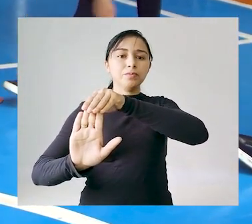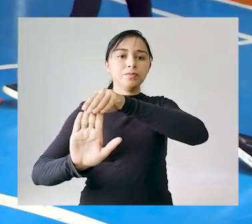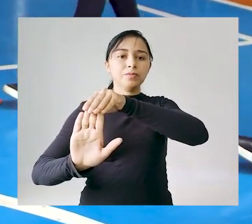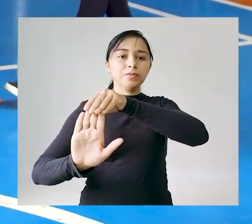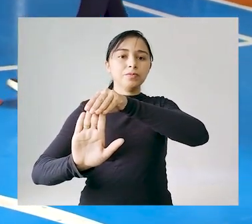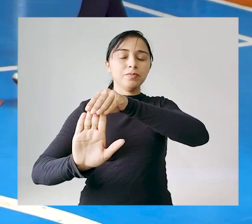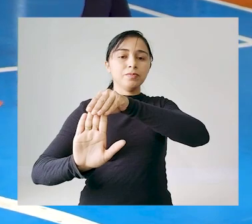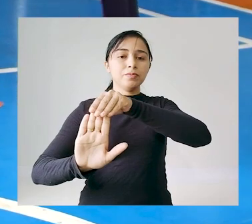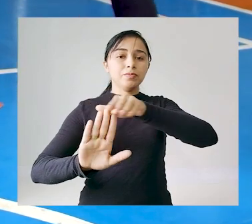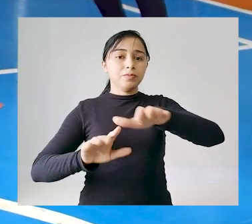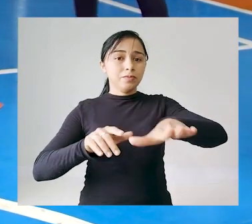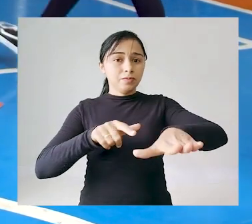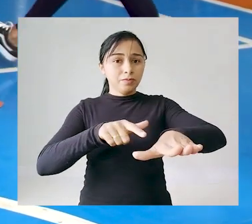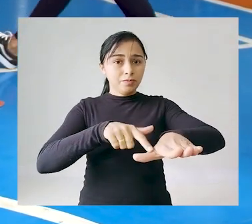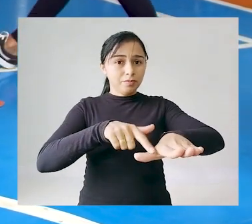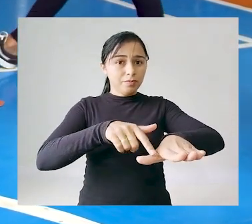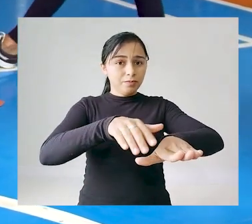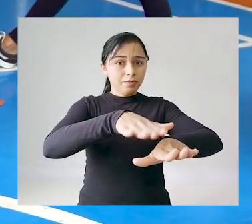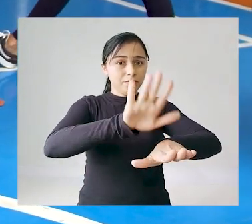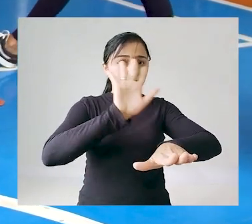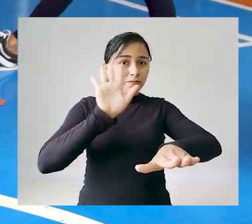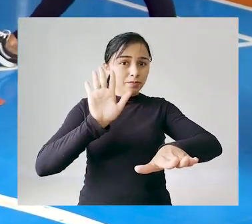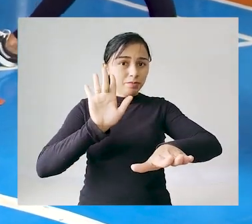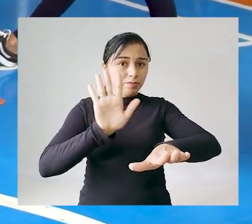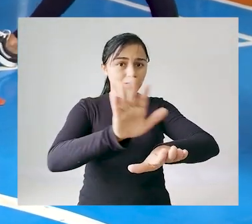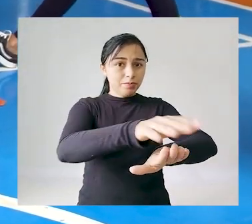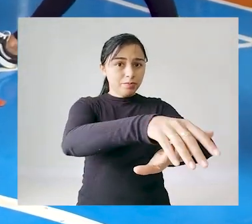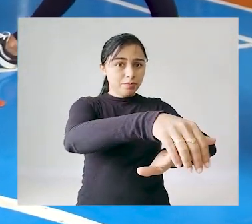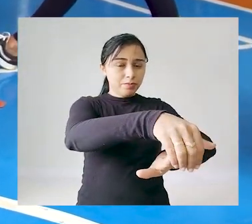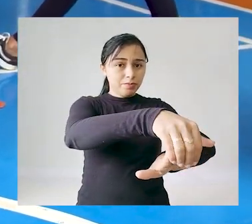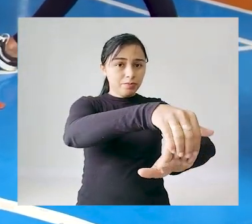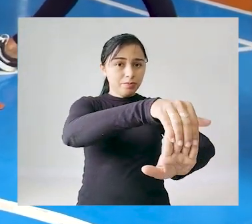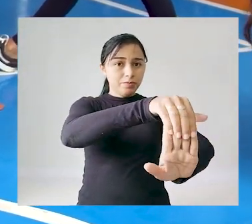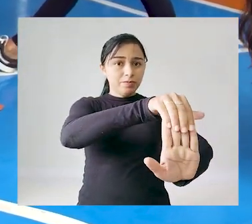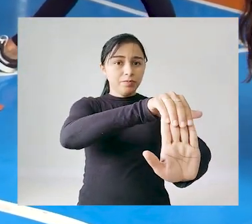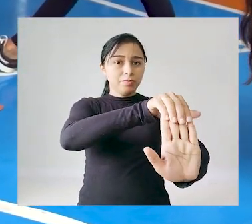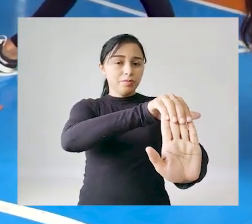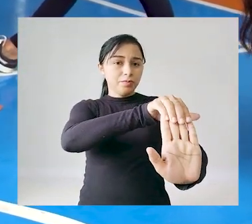Beleza. Ó o outro lado, ó. Mão na ponta do pé.